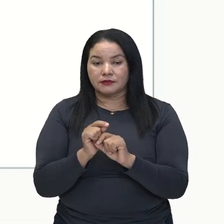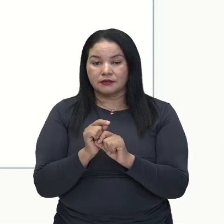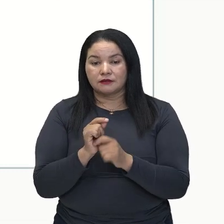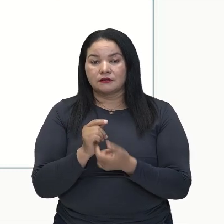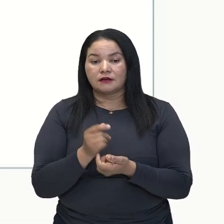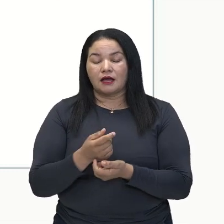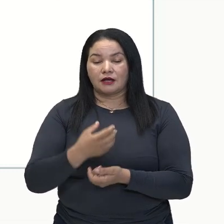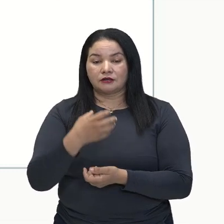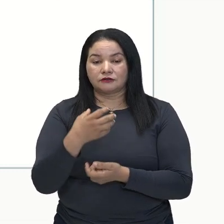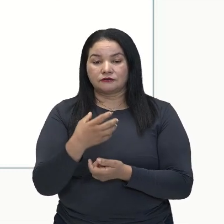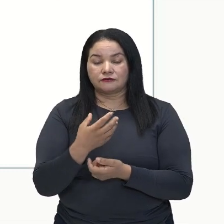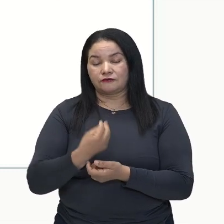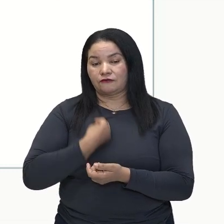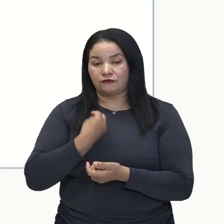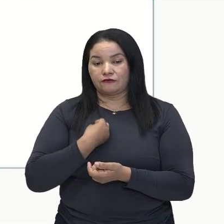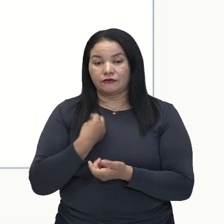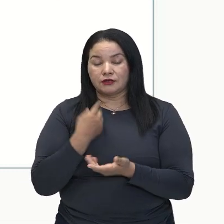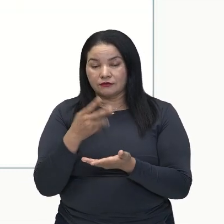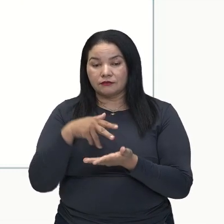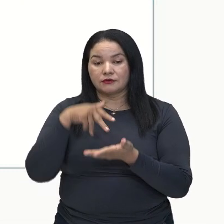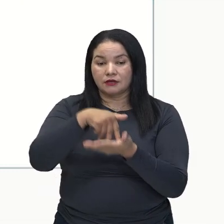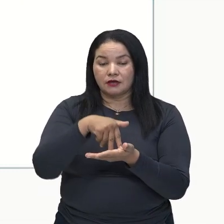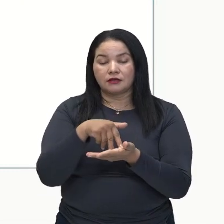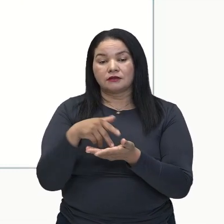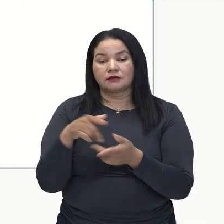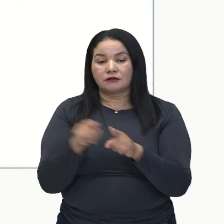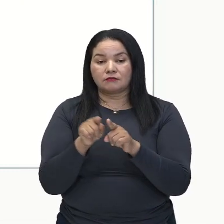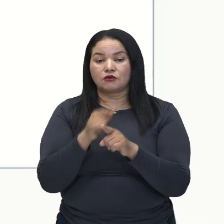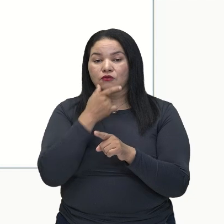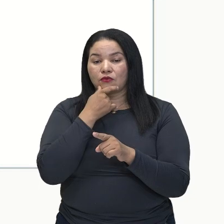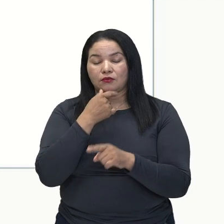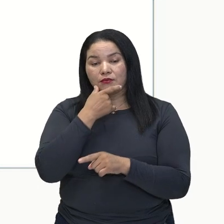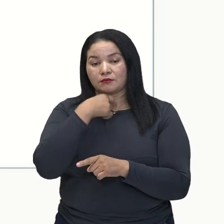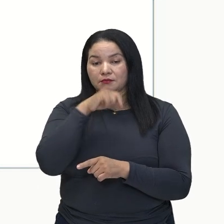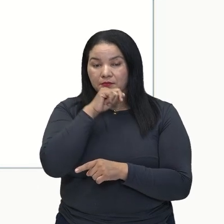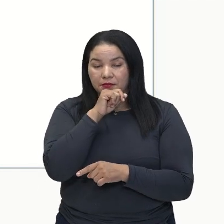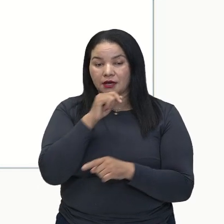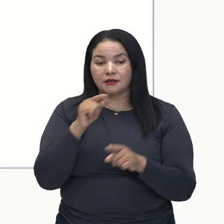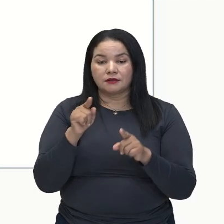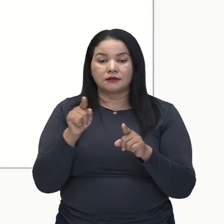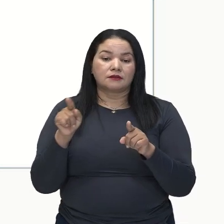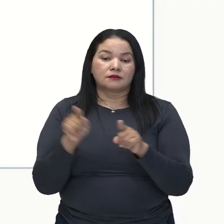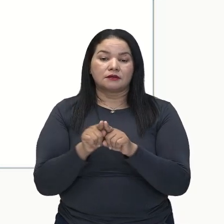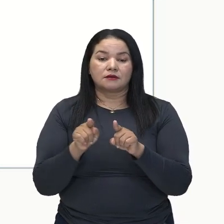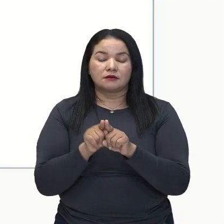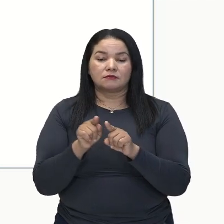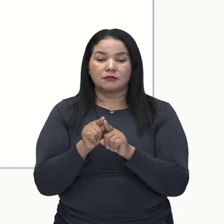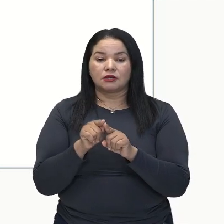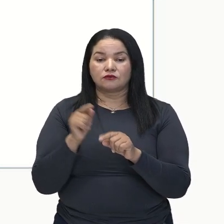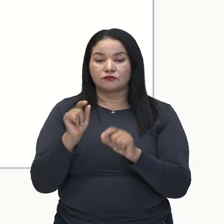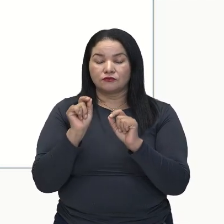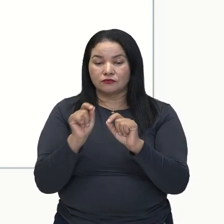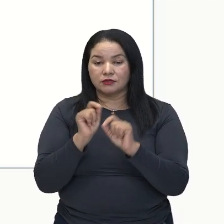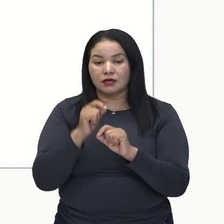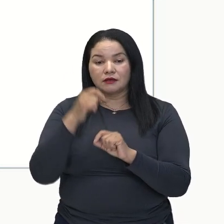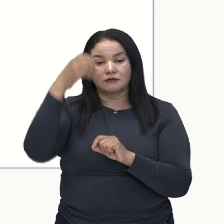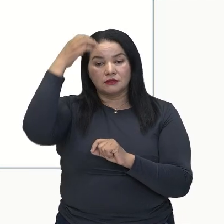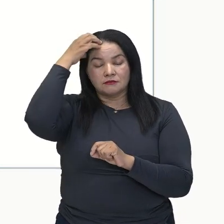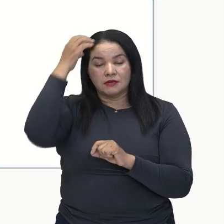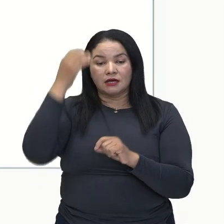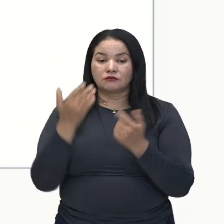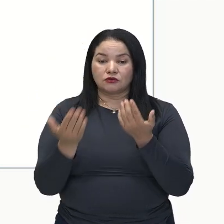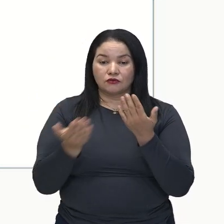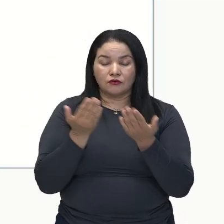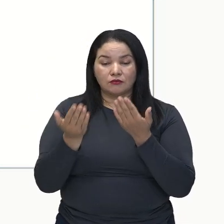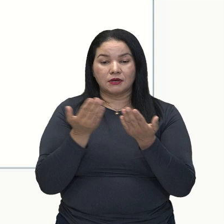de mundo e o desejo de Trajano, que é o pai dele, de transmissão de seu império ao revoltoso filho em comparação com a